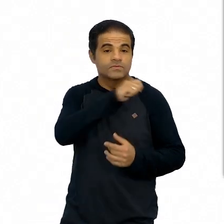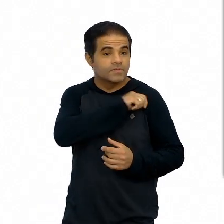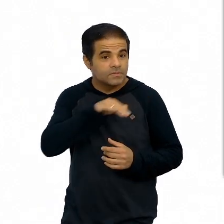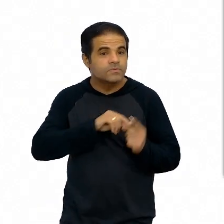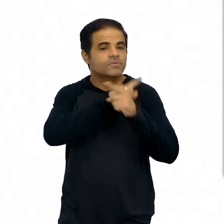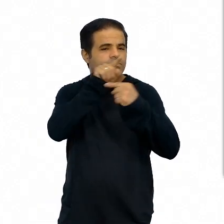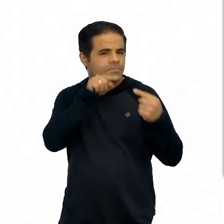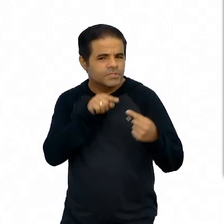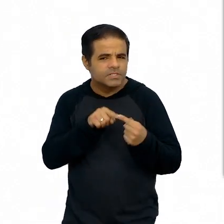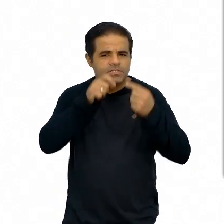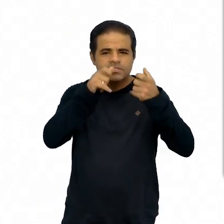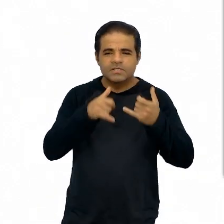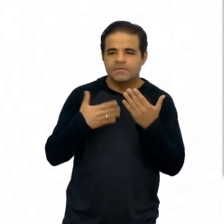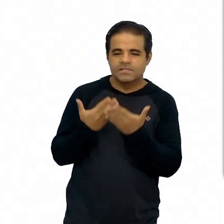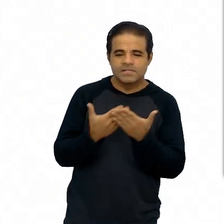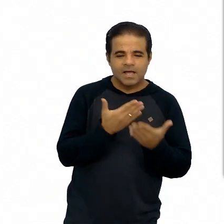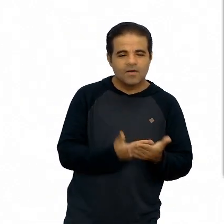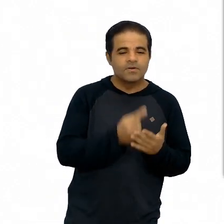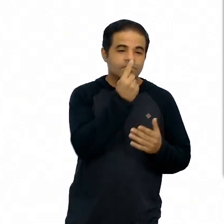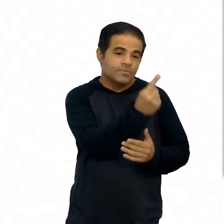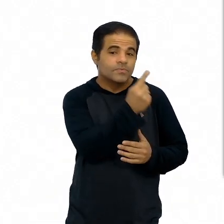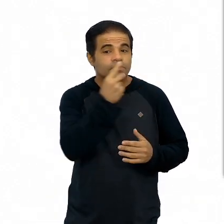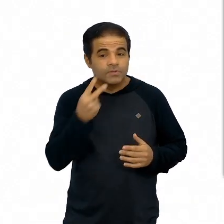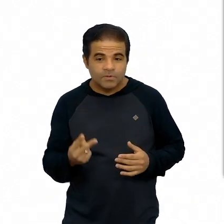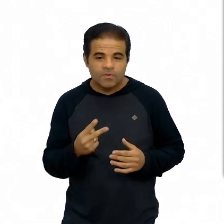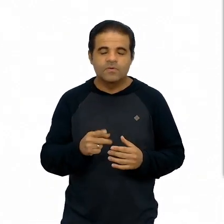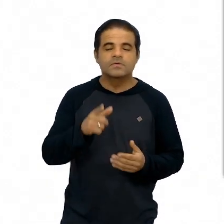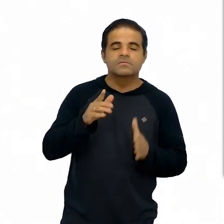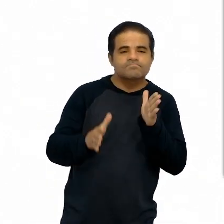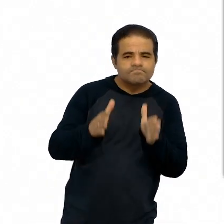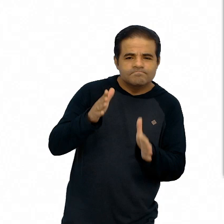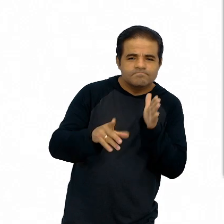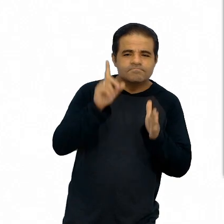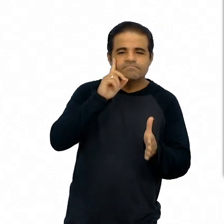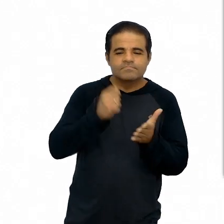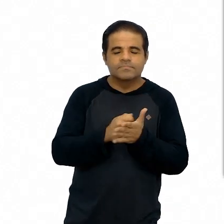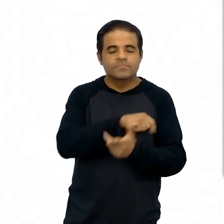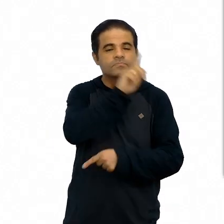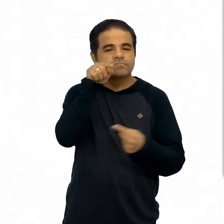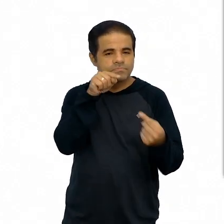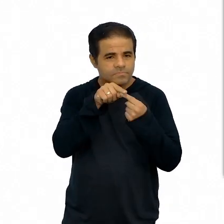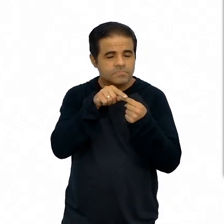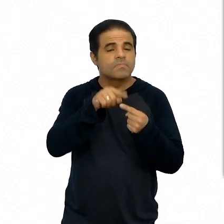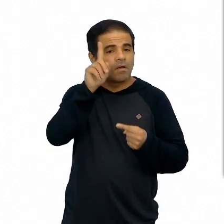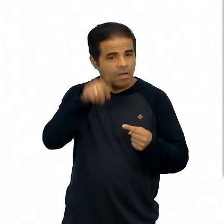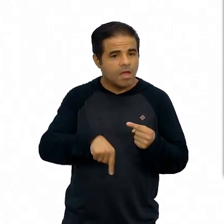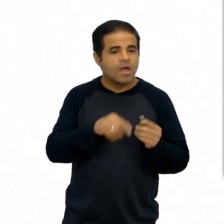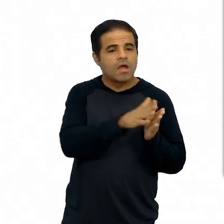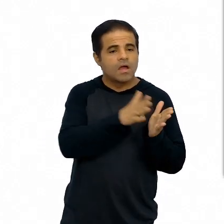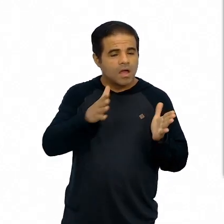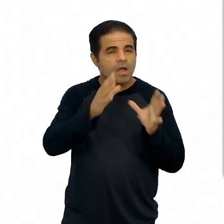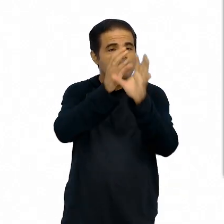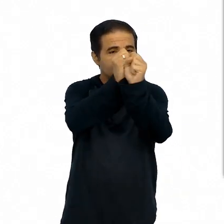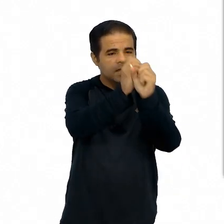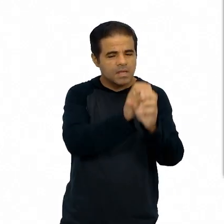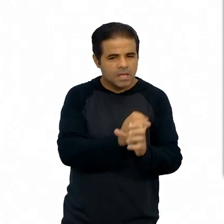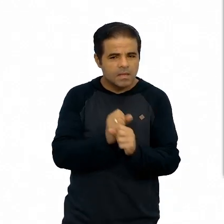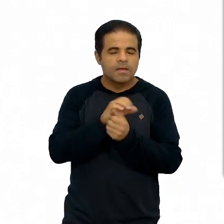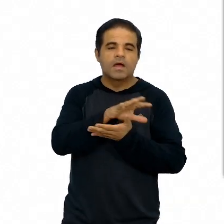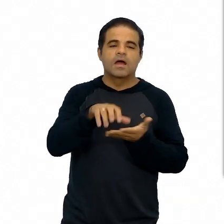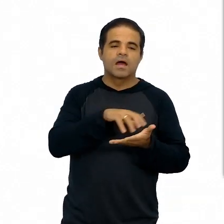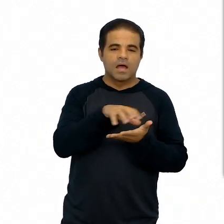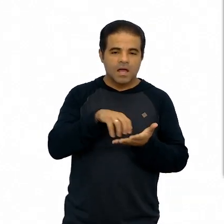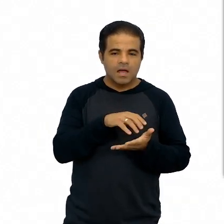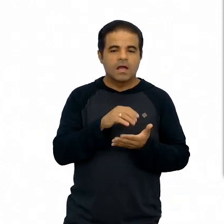objetivos das aulas 1 e 2, né, determinar, né, que o objetivo é determinar o perímetro e a área de figuras